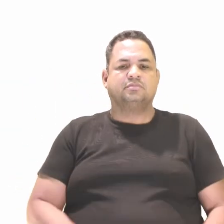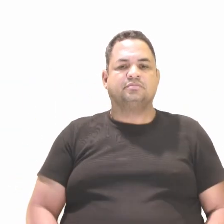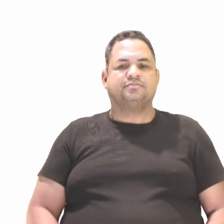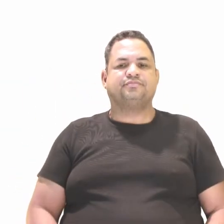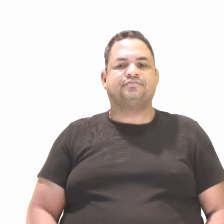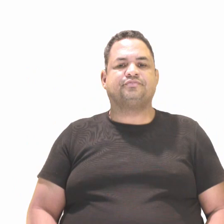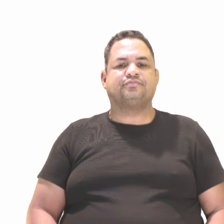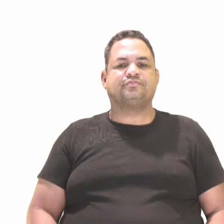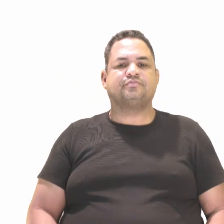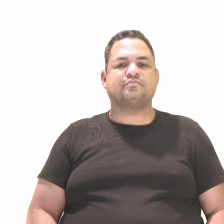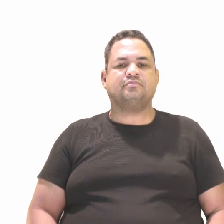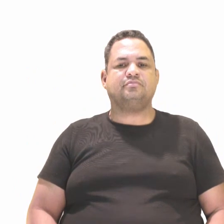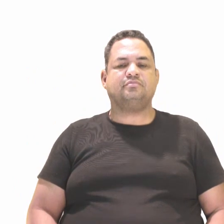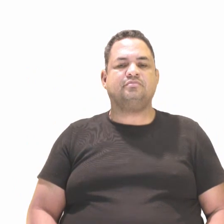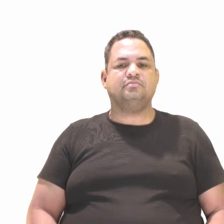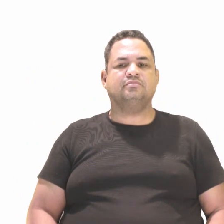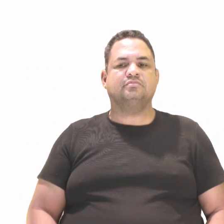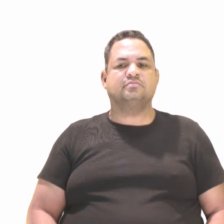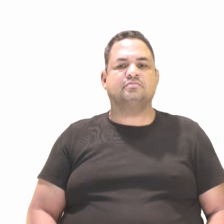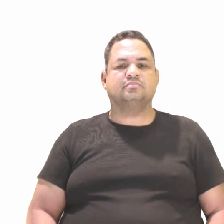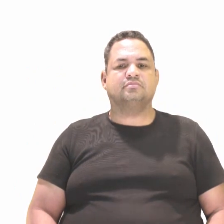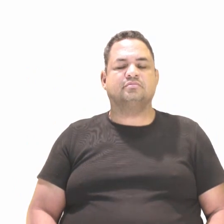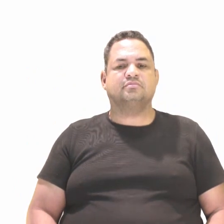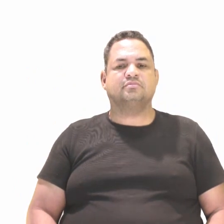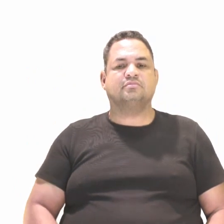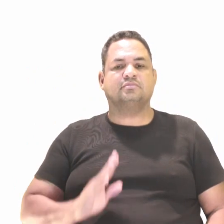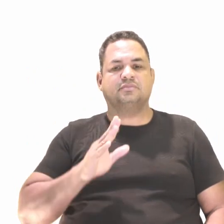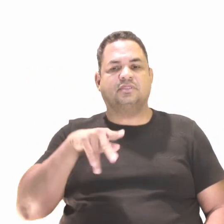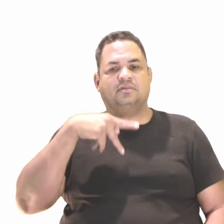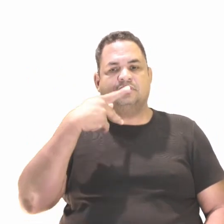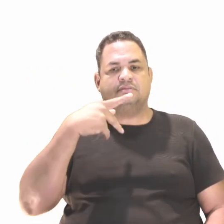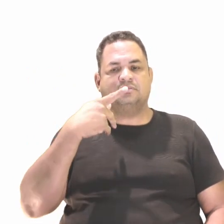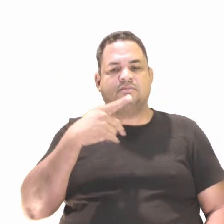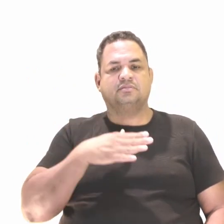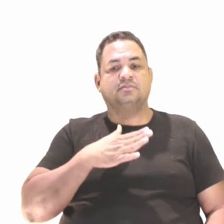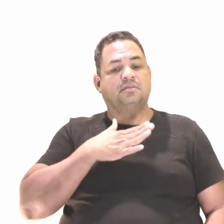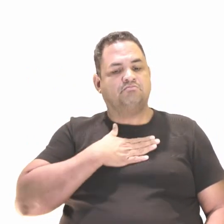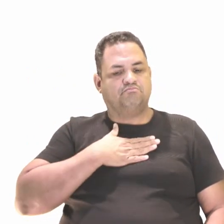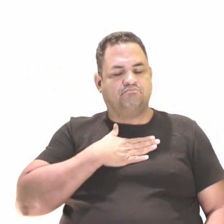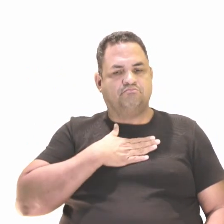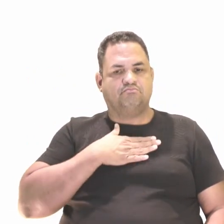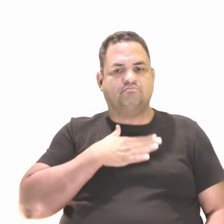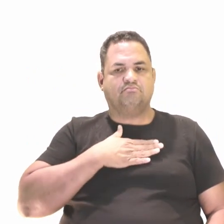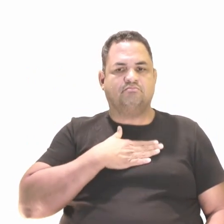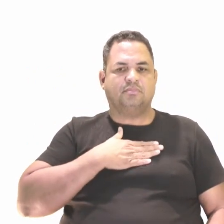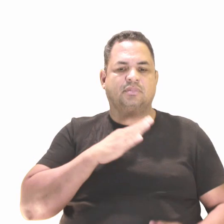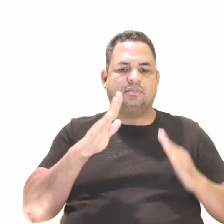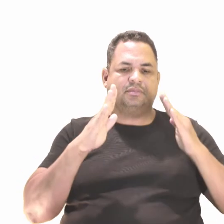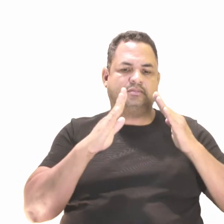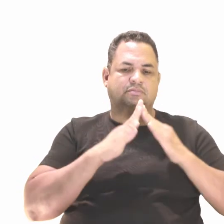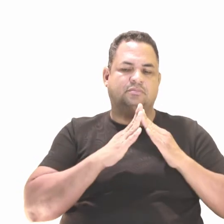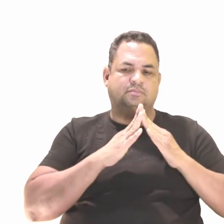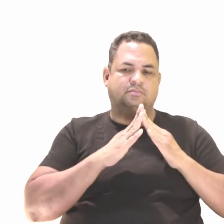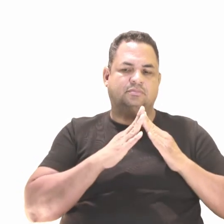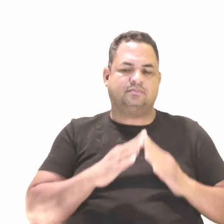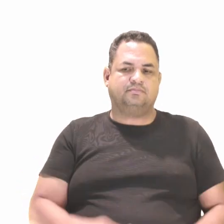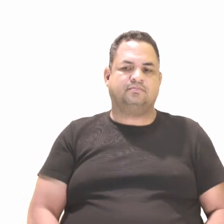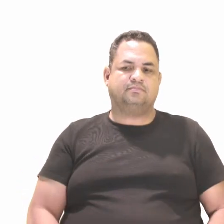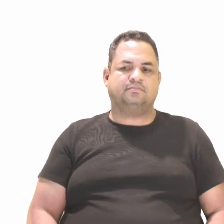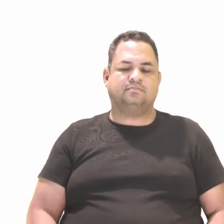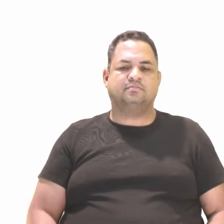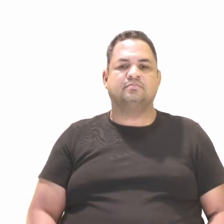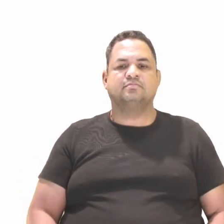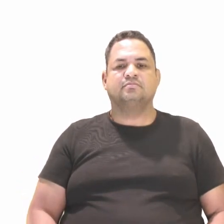Logo depois da informação de quando vai ser a festa, ele já diz que vai ser aonde? At my house, na